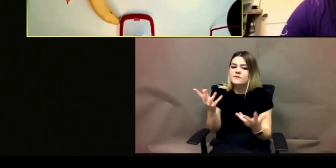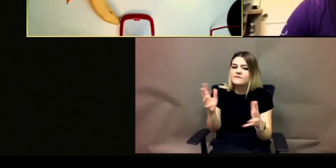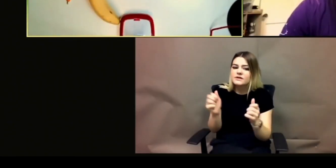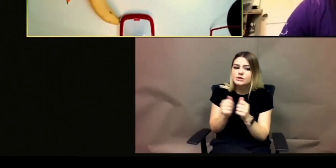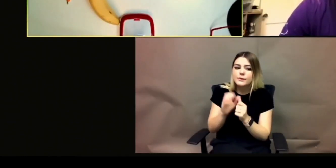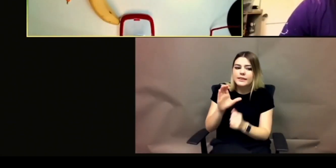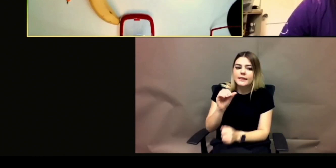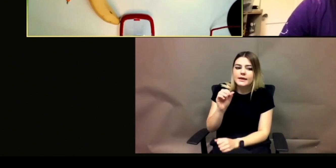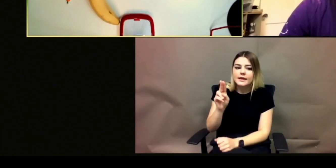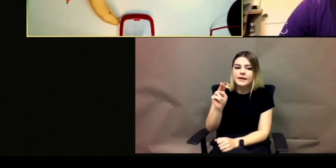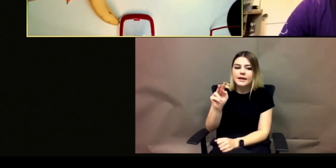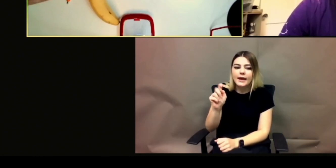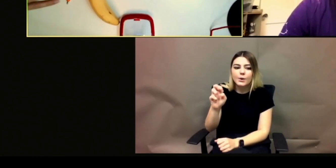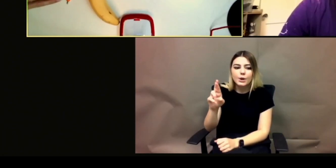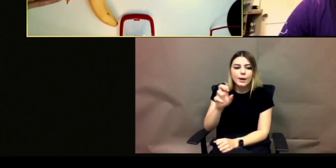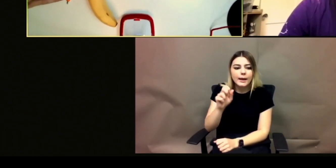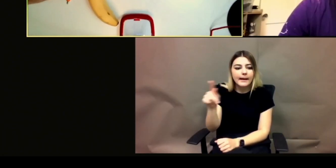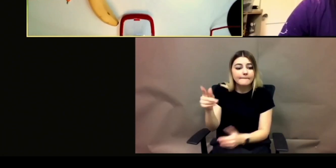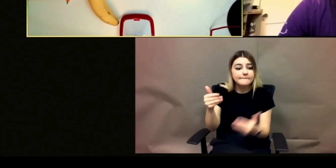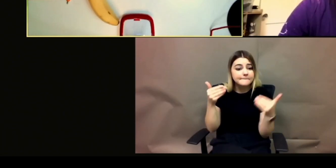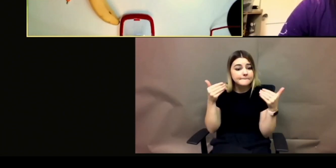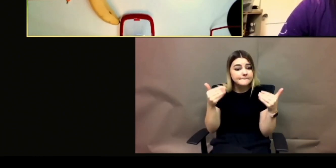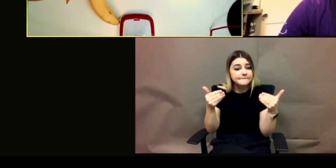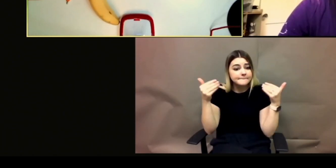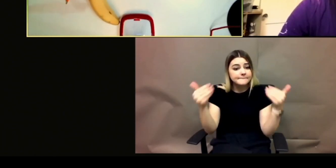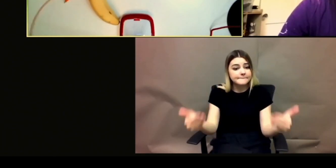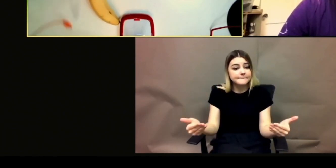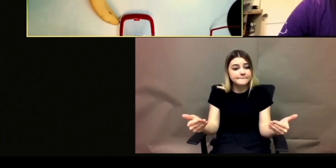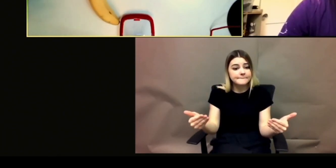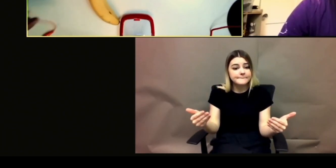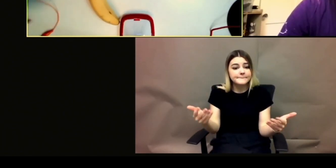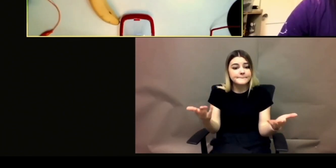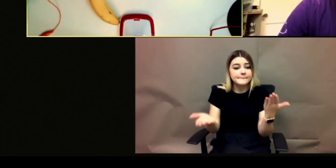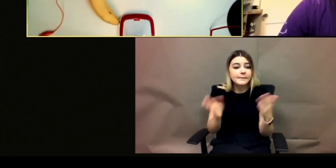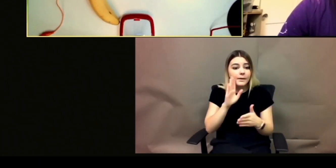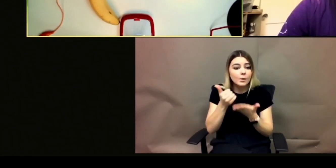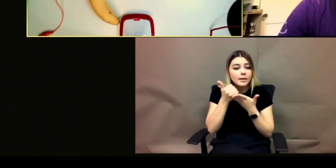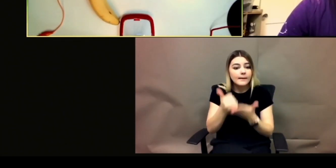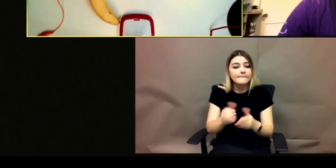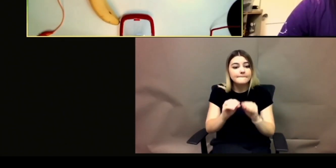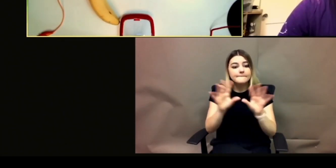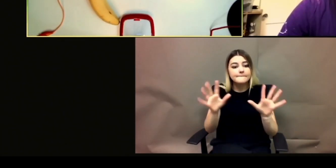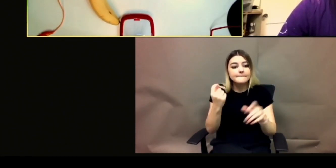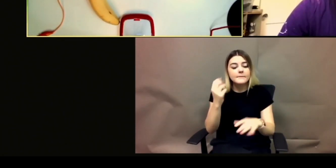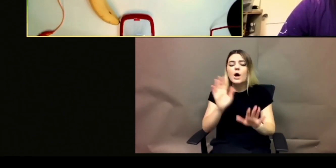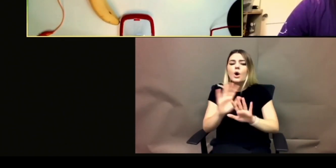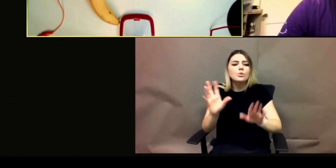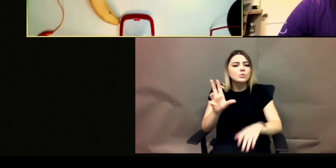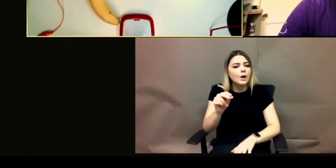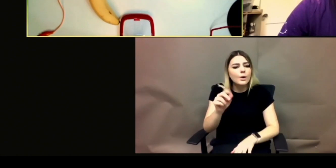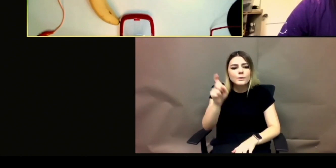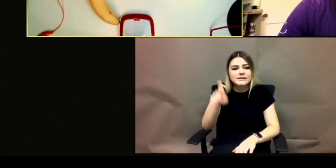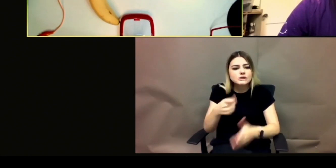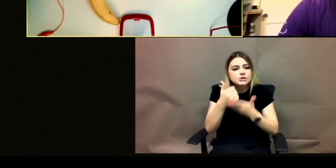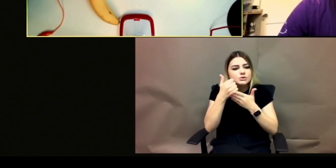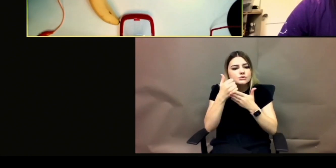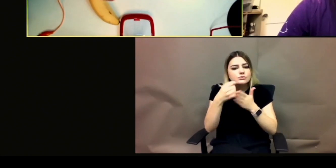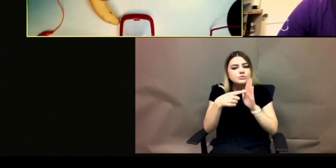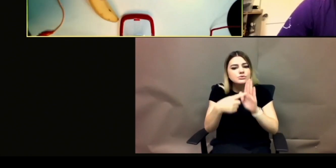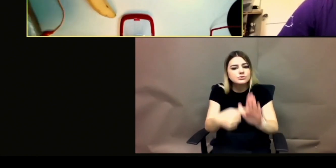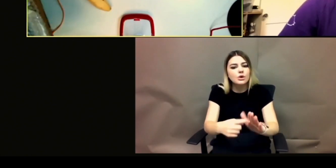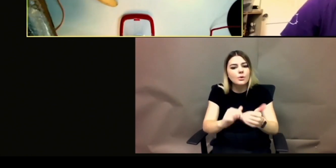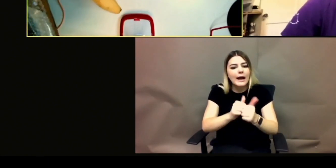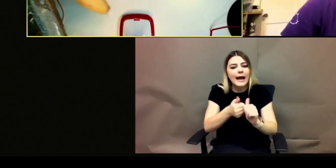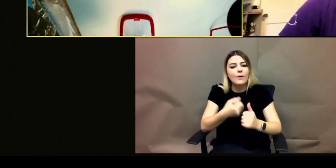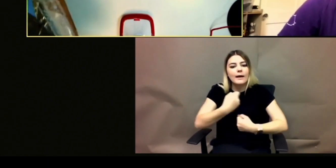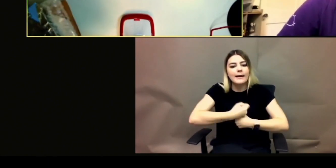Você terminou com o app do contador? Para a gente mostrar o outro app, porque acho que pode ajudar também. Não, a gente tem que mostrar como